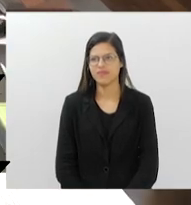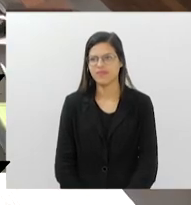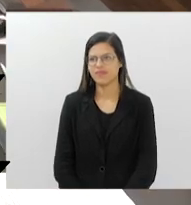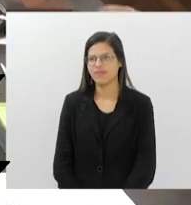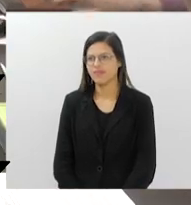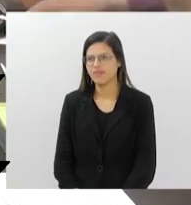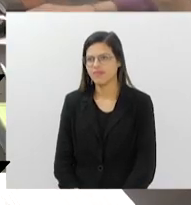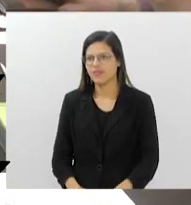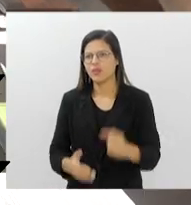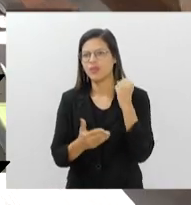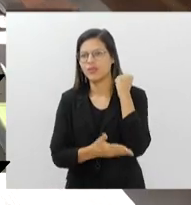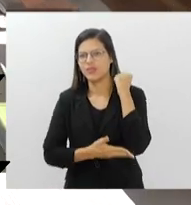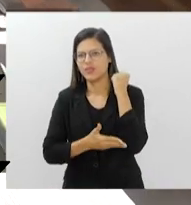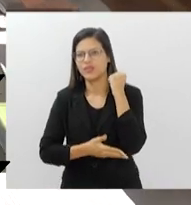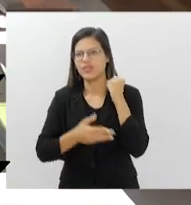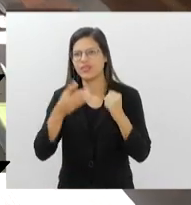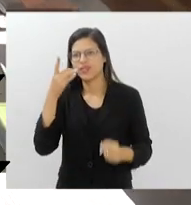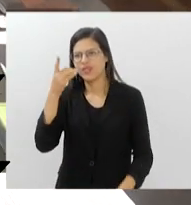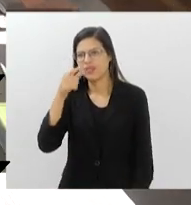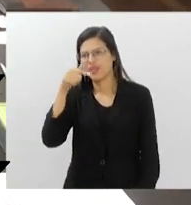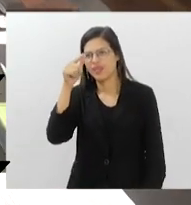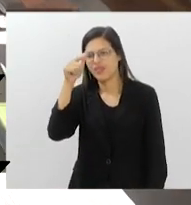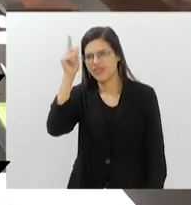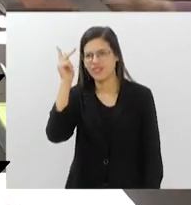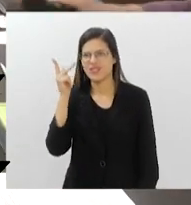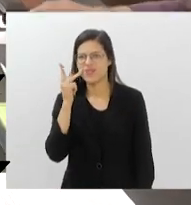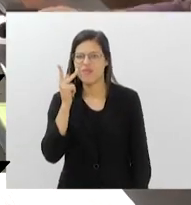contemp paee